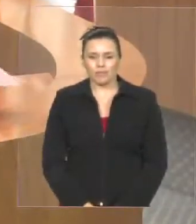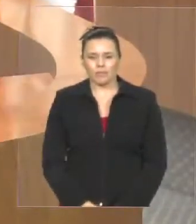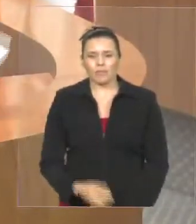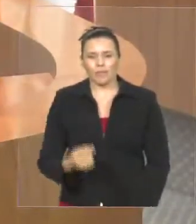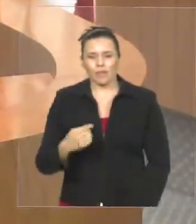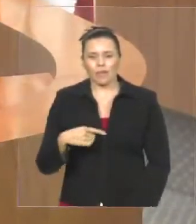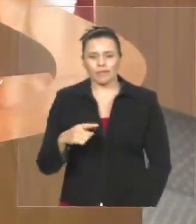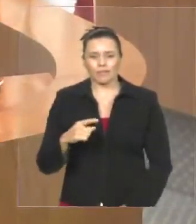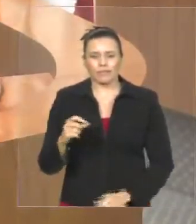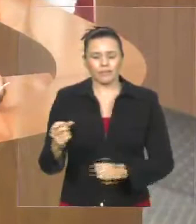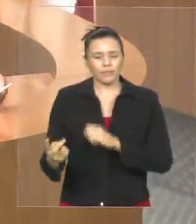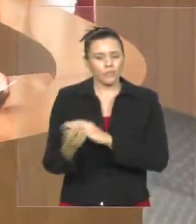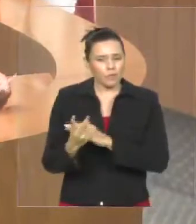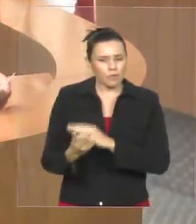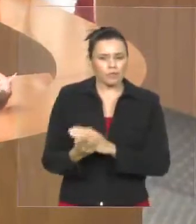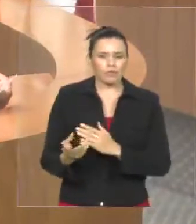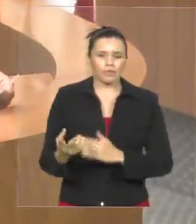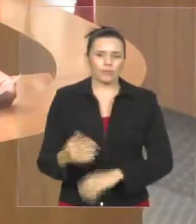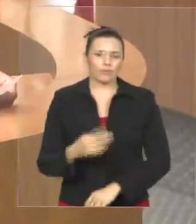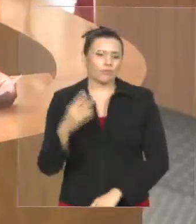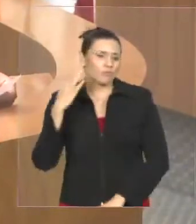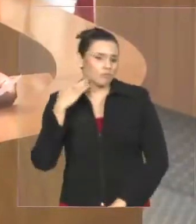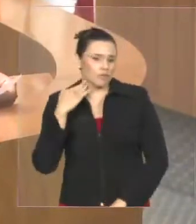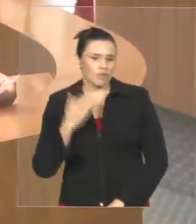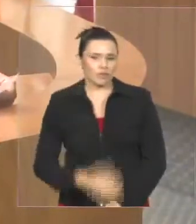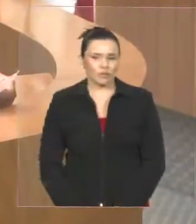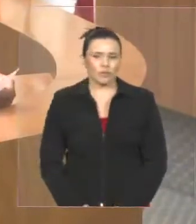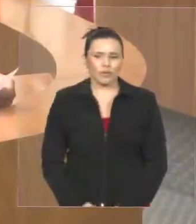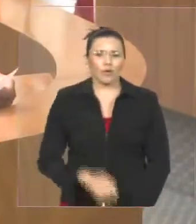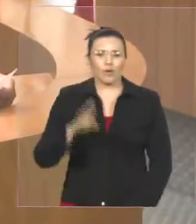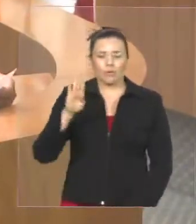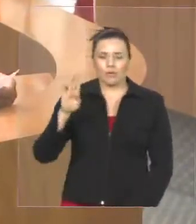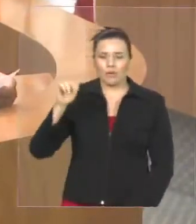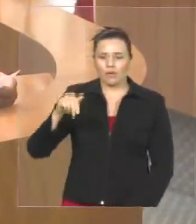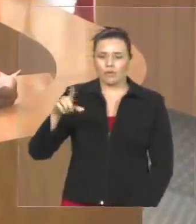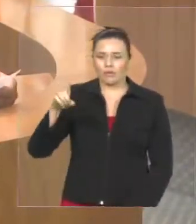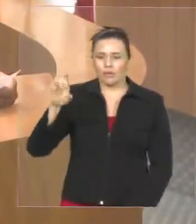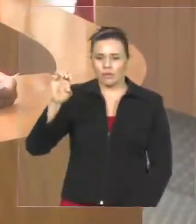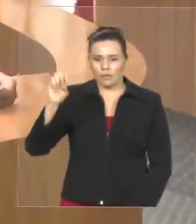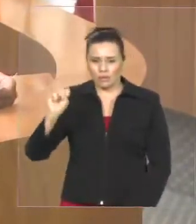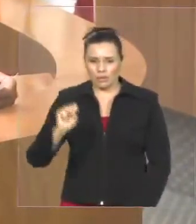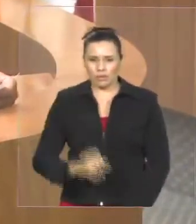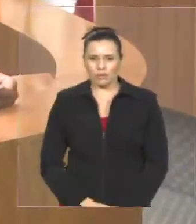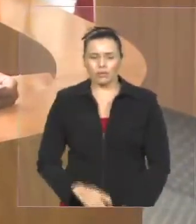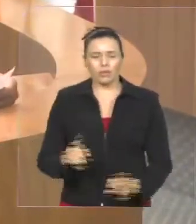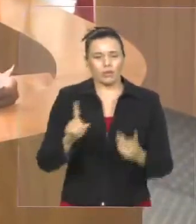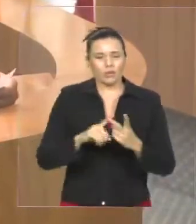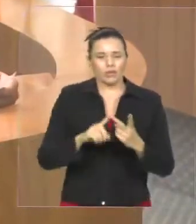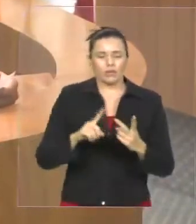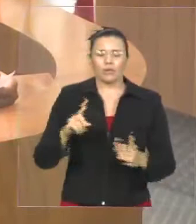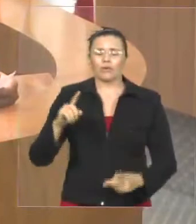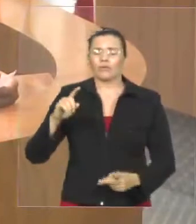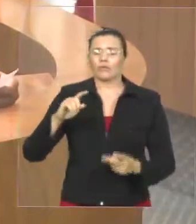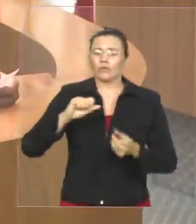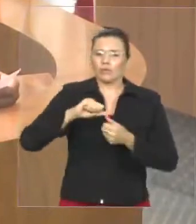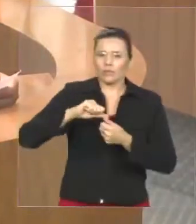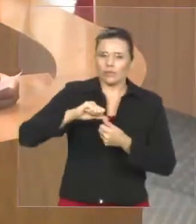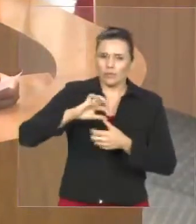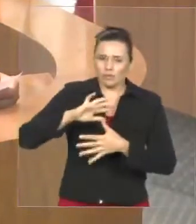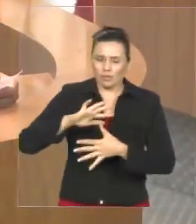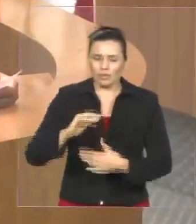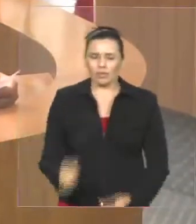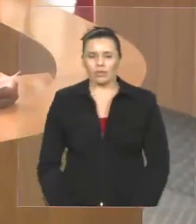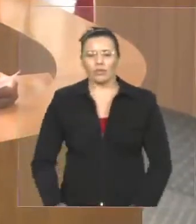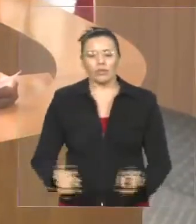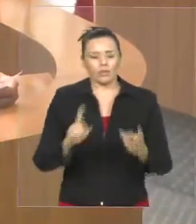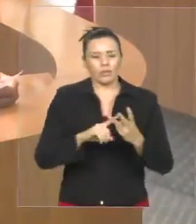aqui, mencionando BNDES, Bank of America, dívida interna e outras contas